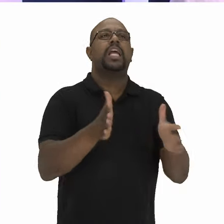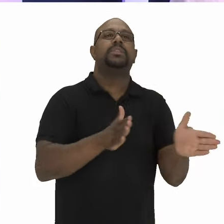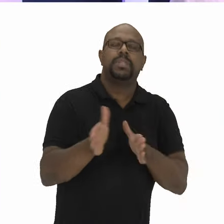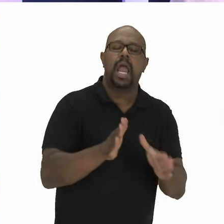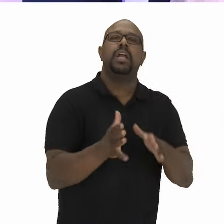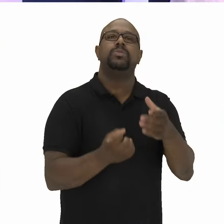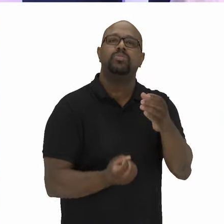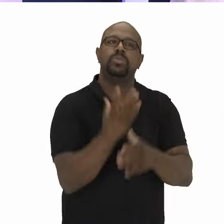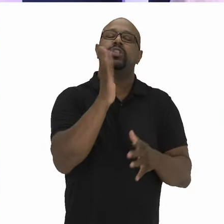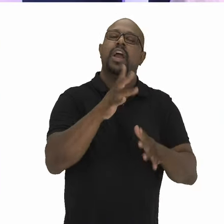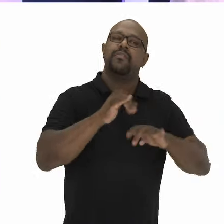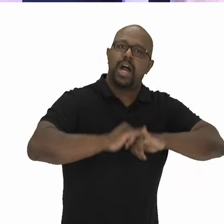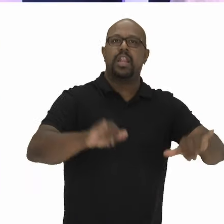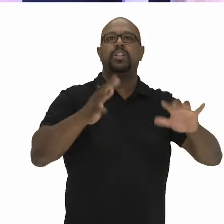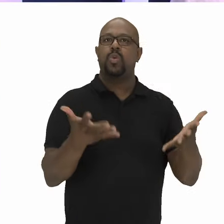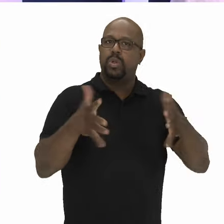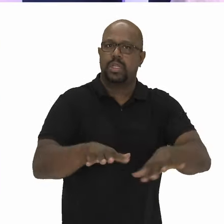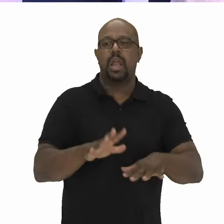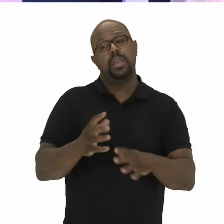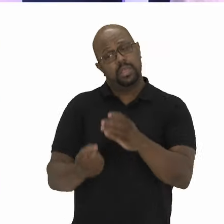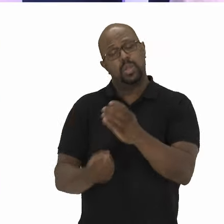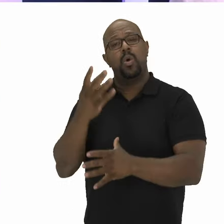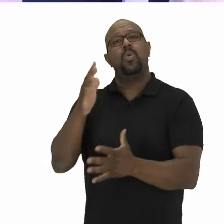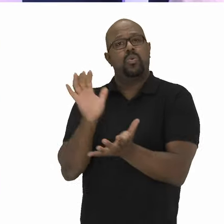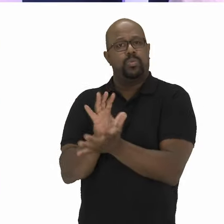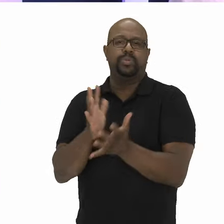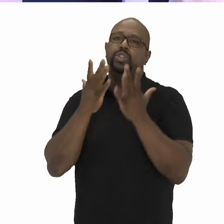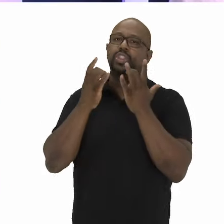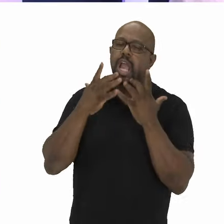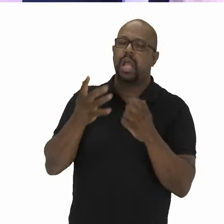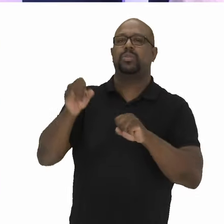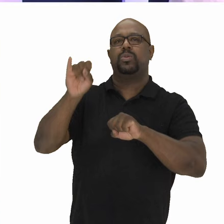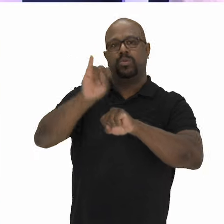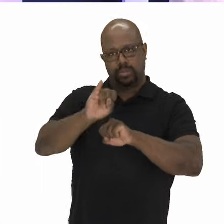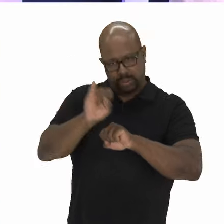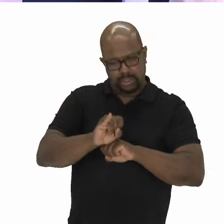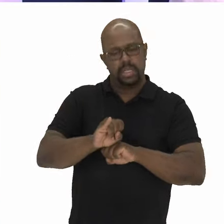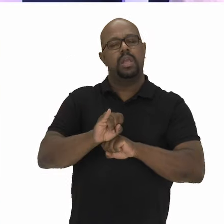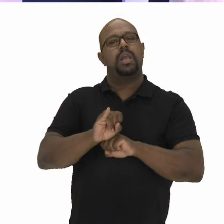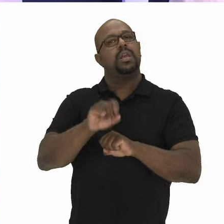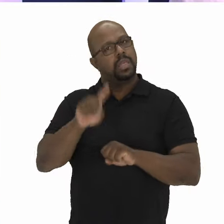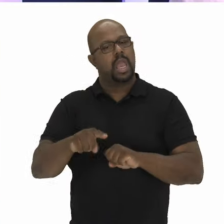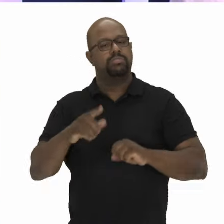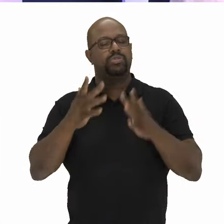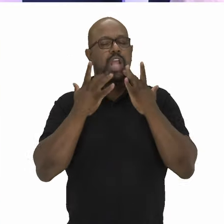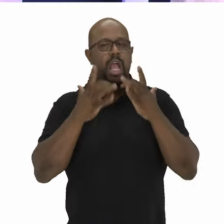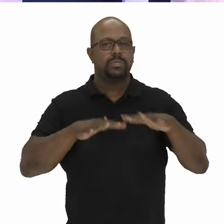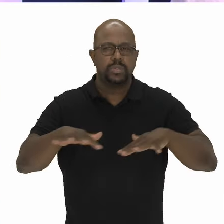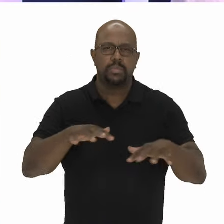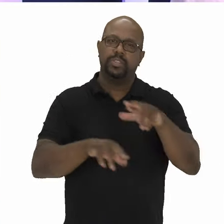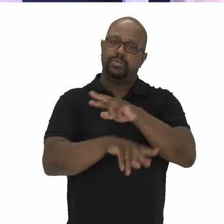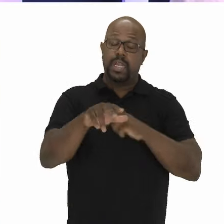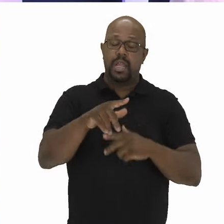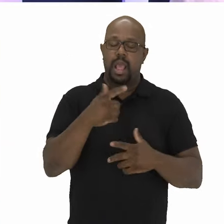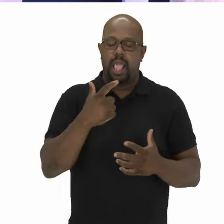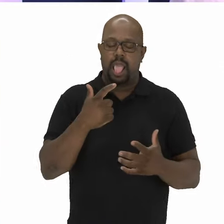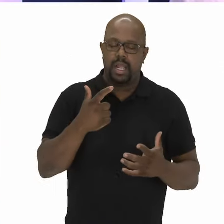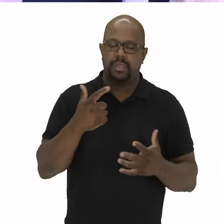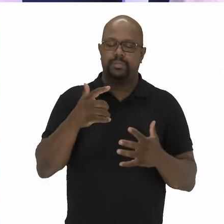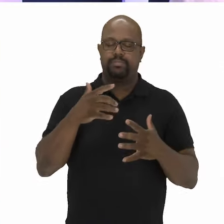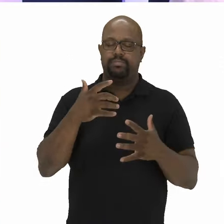inclusão e criou com seus amigos o grupo Os inclusos e os cisos teatr mobilização pel pela diversidade